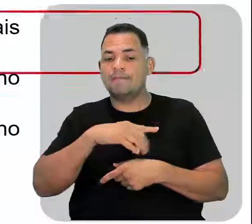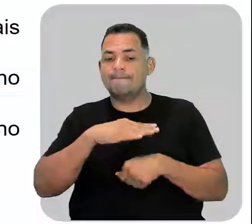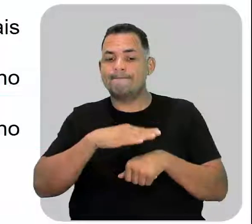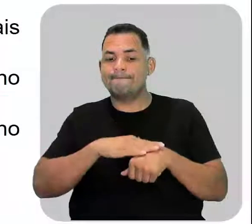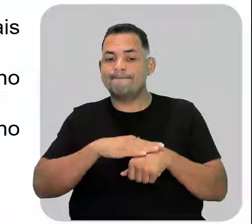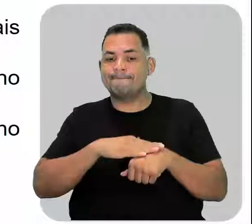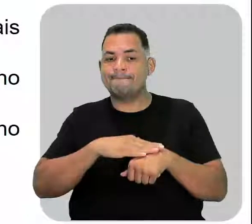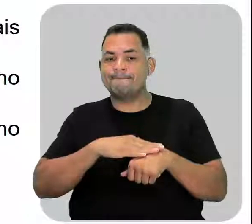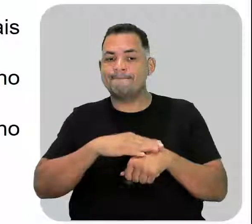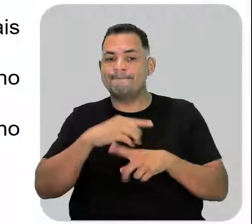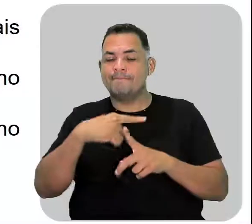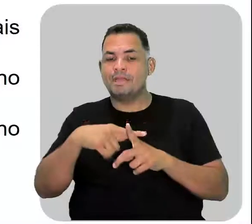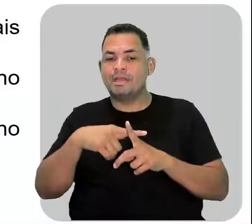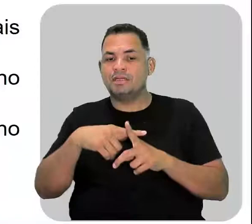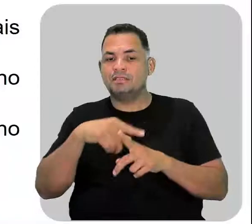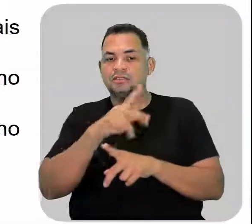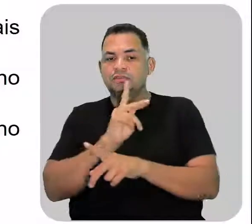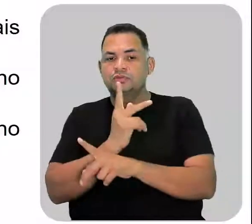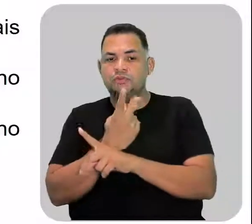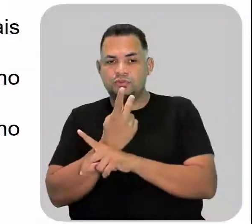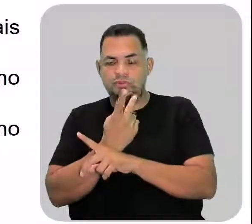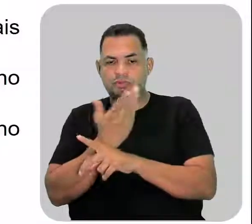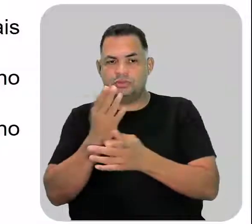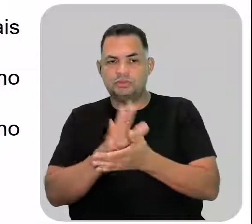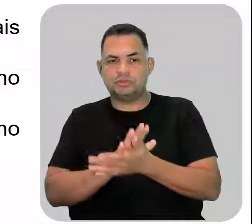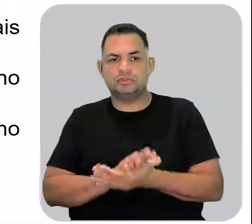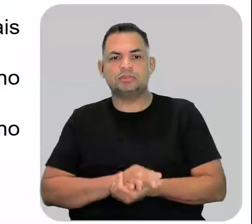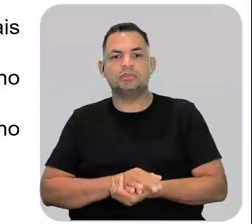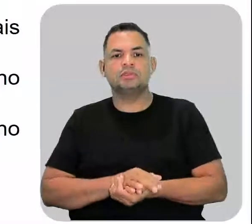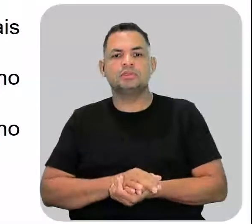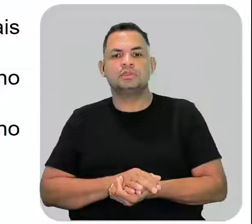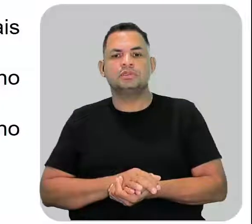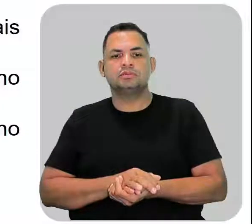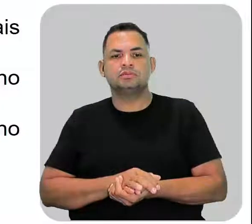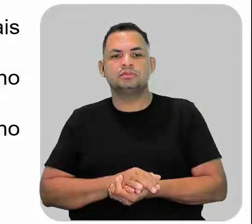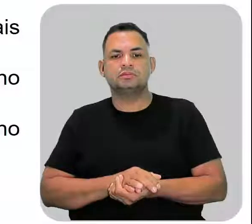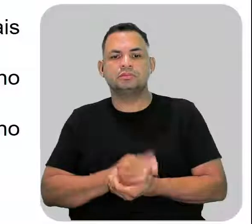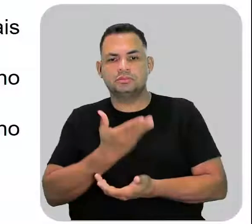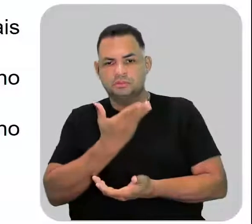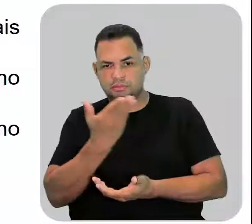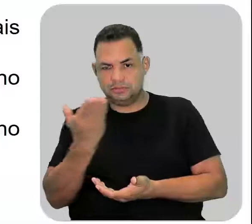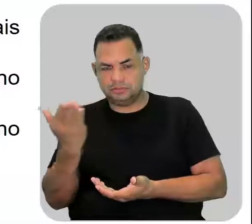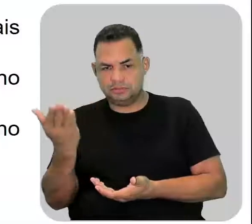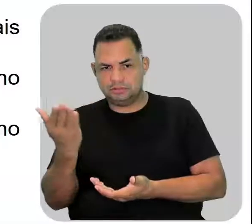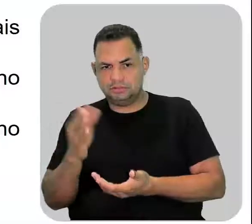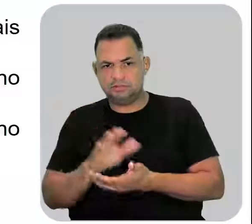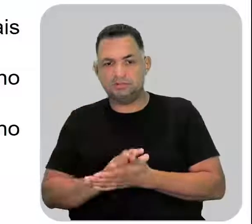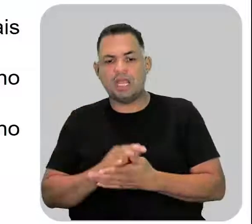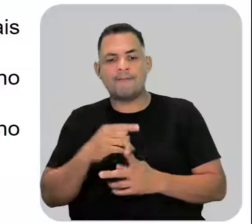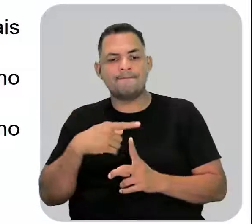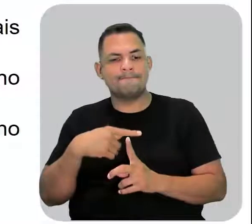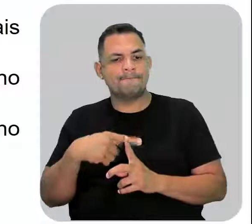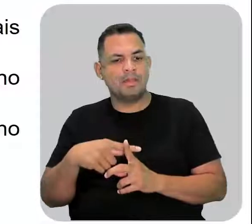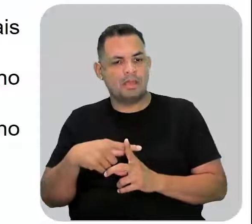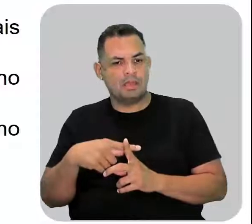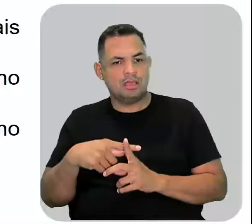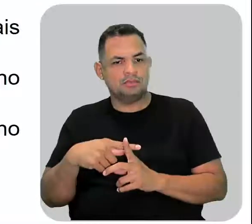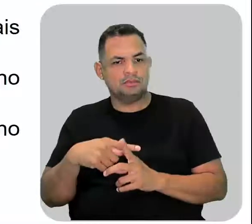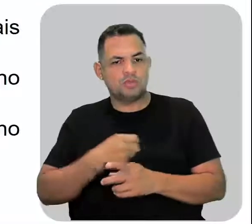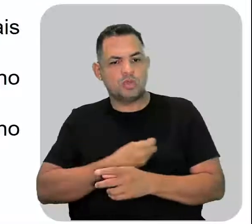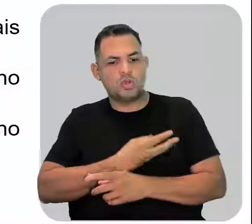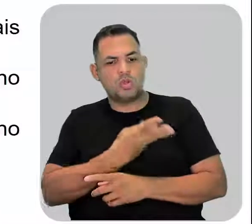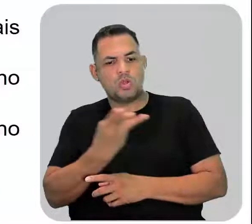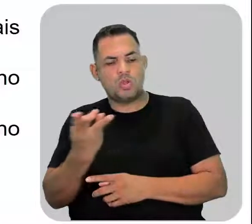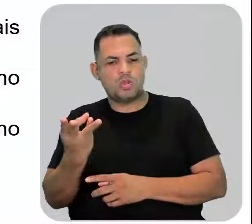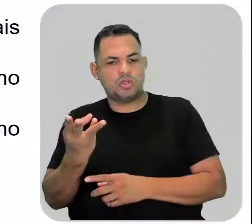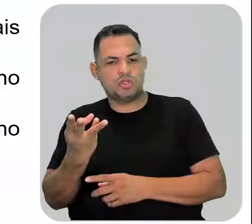ó, a letra A. Ele vai se ligar ao carbono que já está com a maior quantidade de